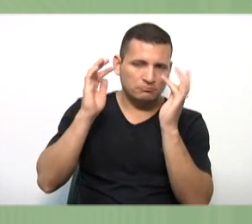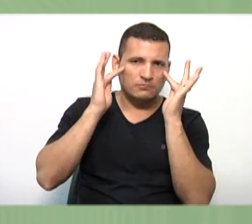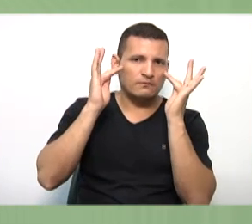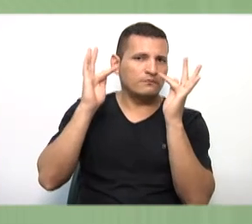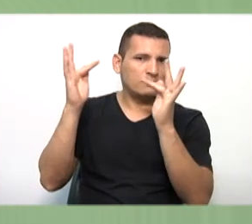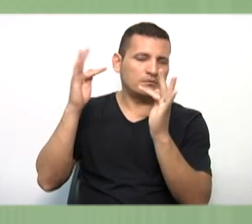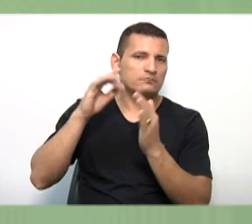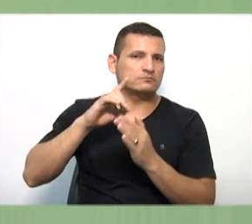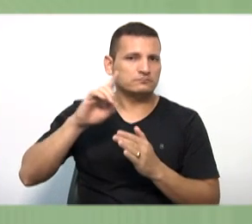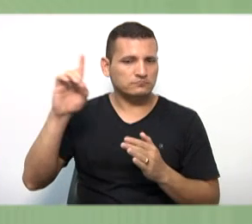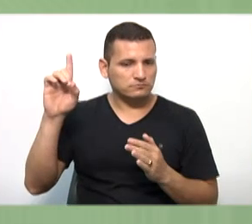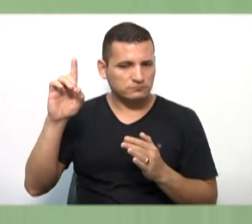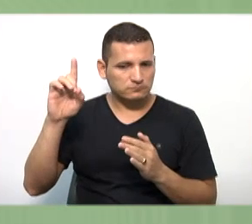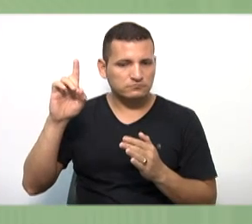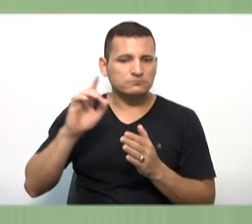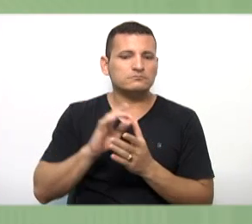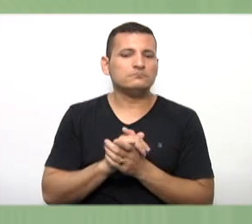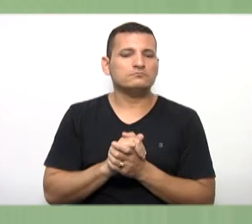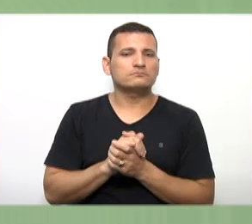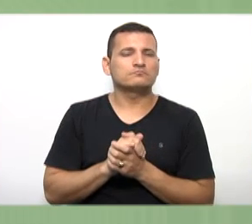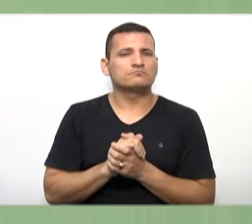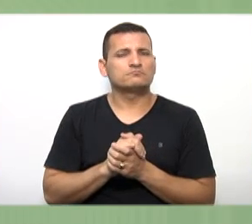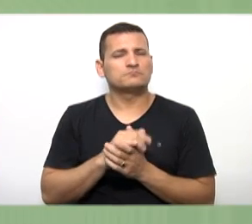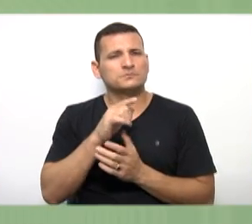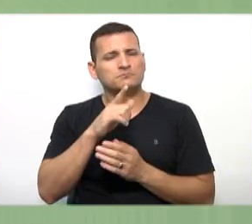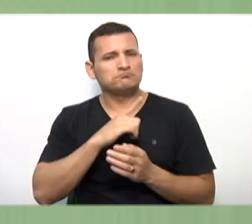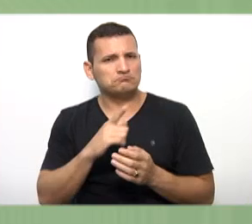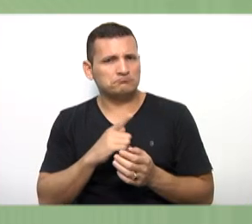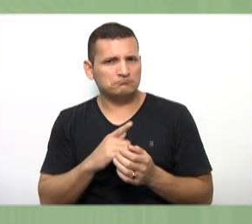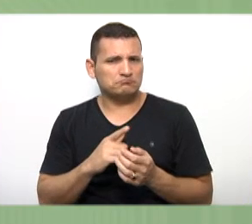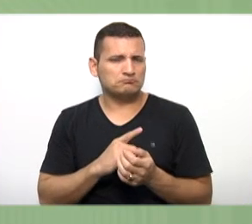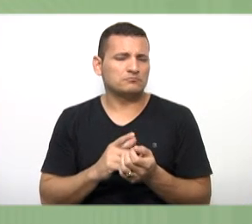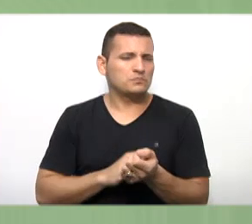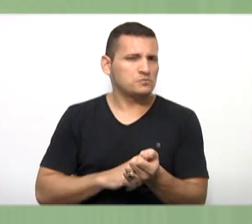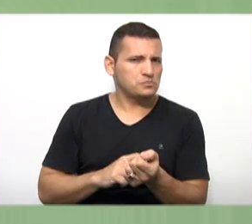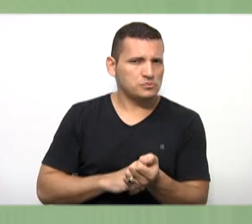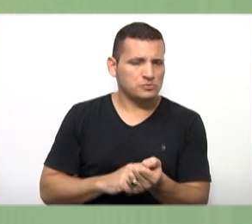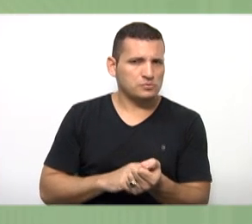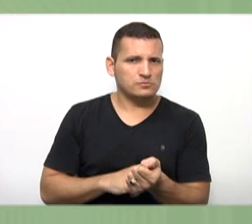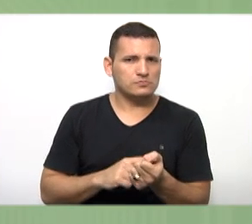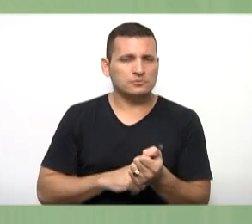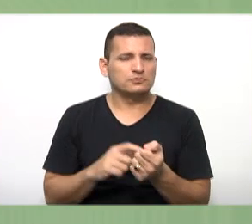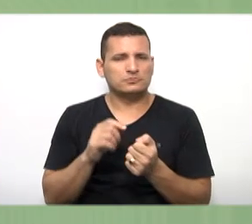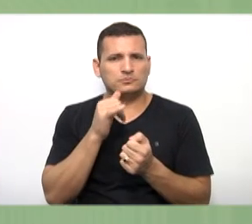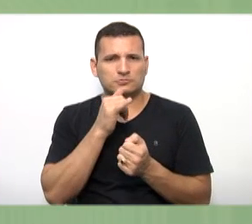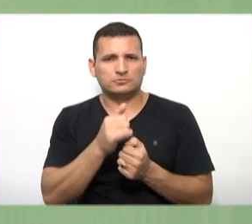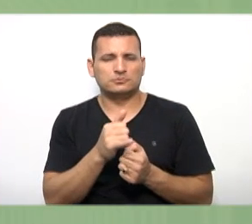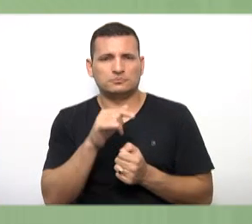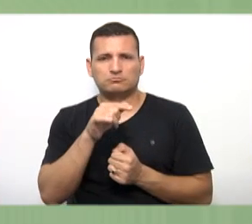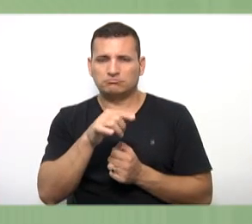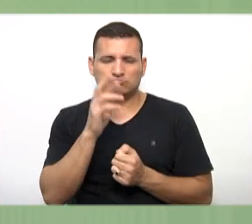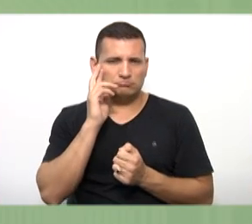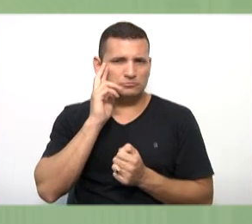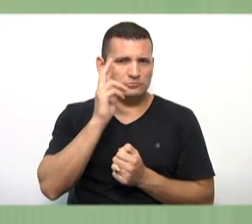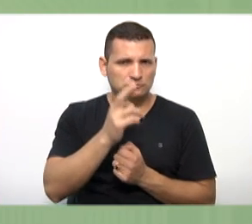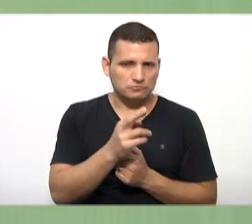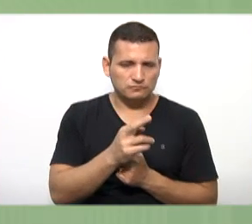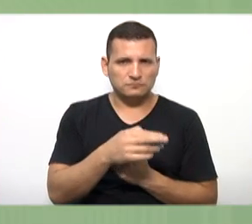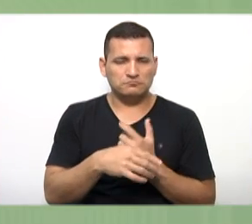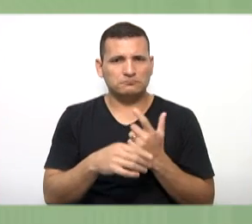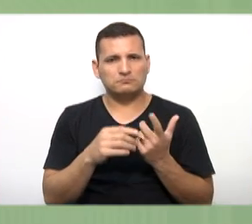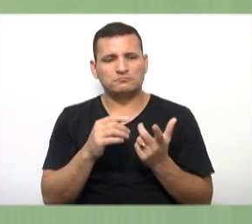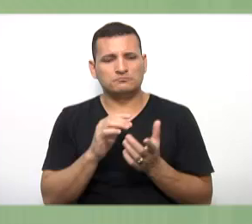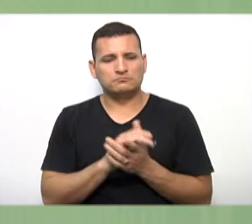que aborreçam a avareza, os que porá sobre eles chefes de 1000,